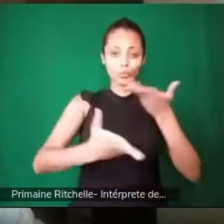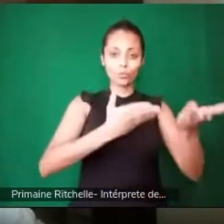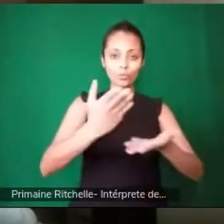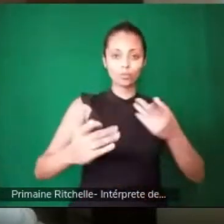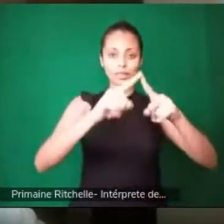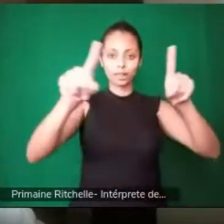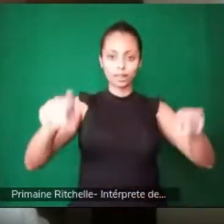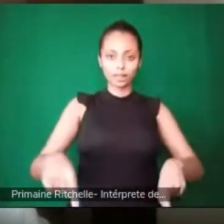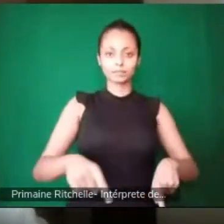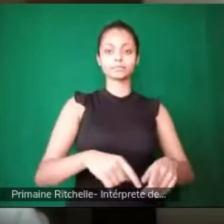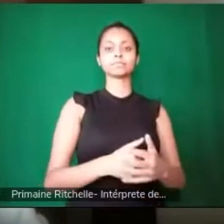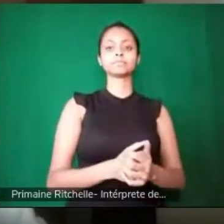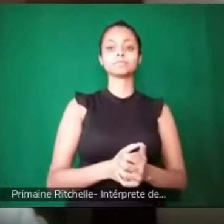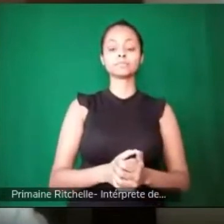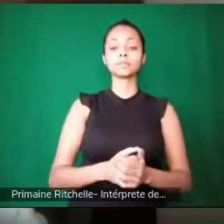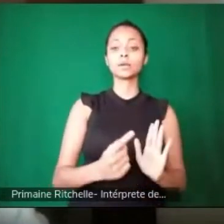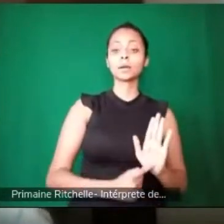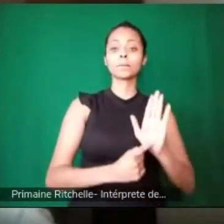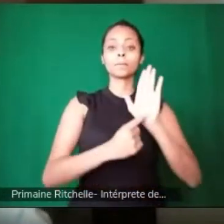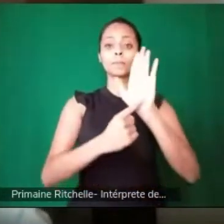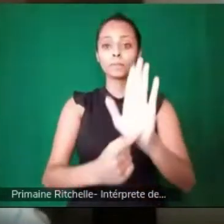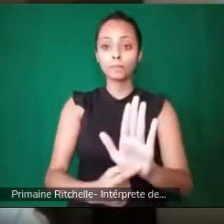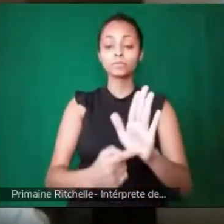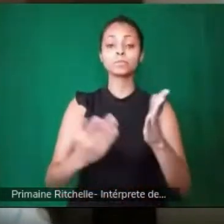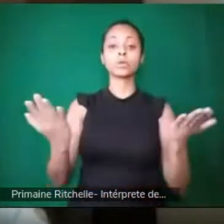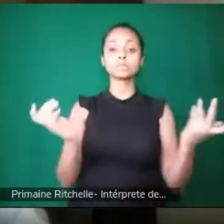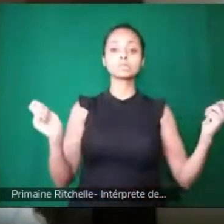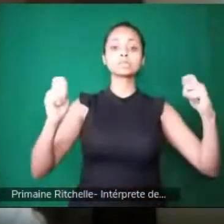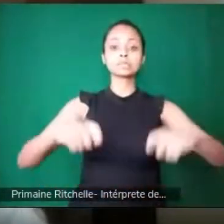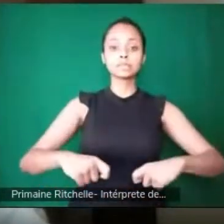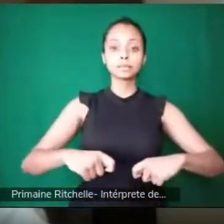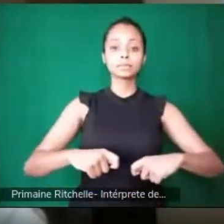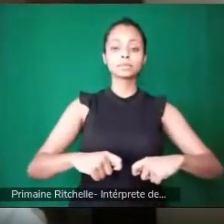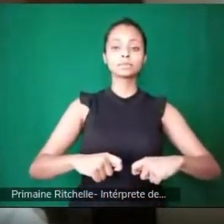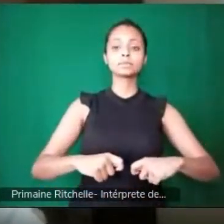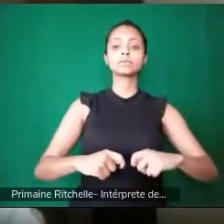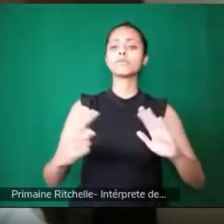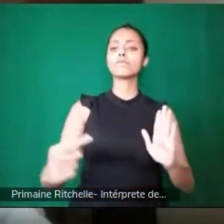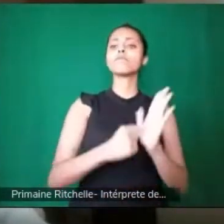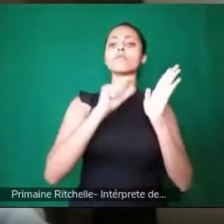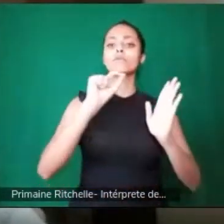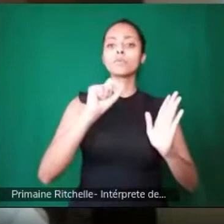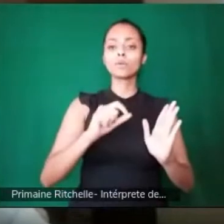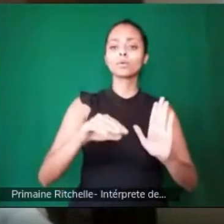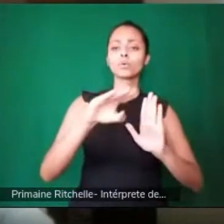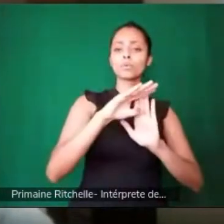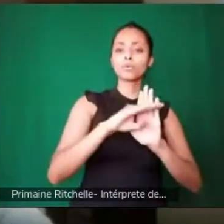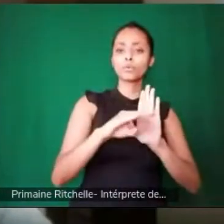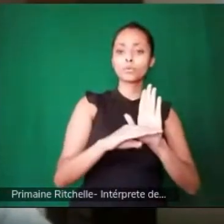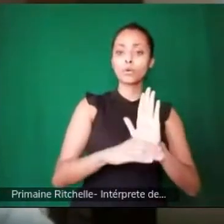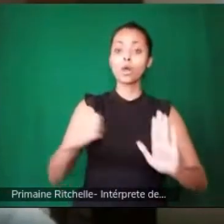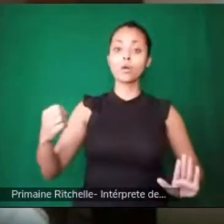vai apresentar hoje para vocês uma capacitação que visa atualizar os protocolos tanto da C1